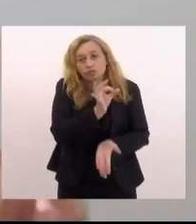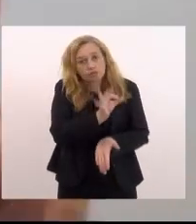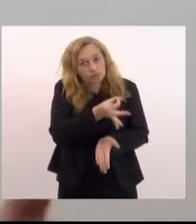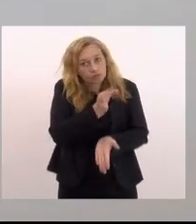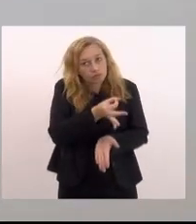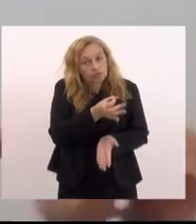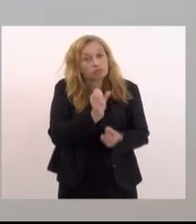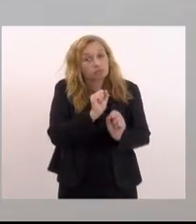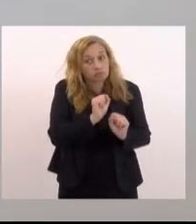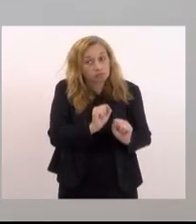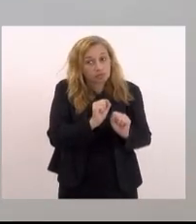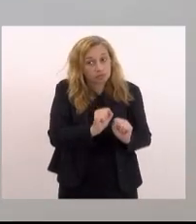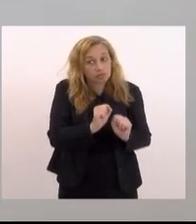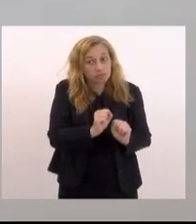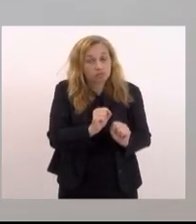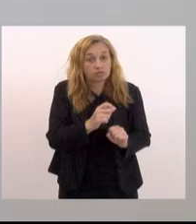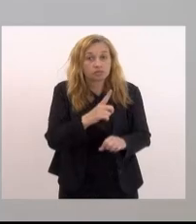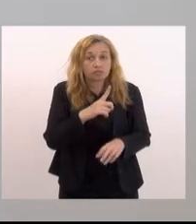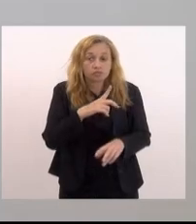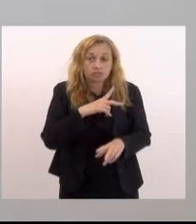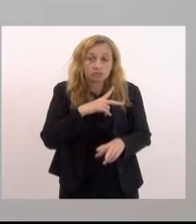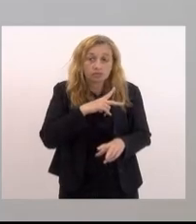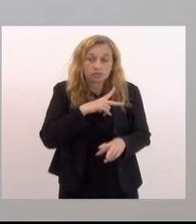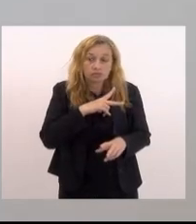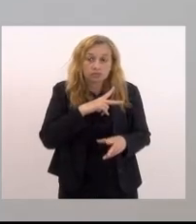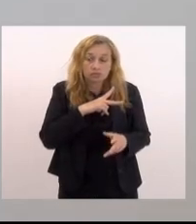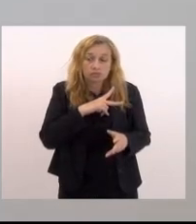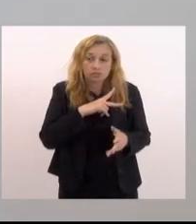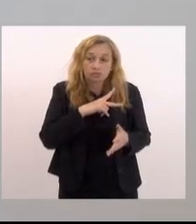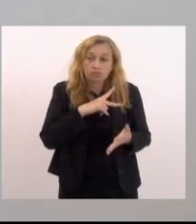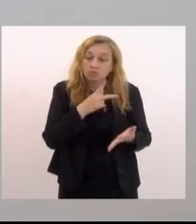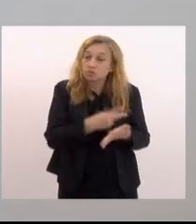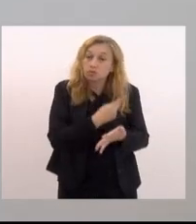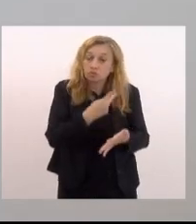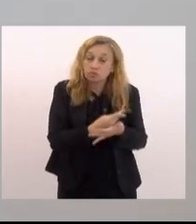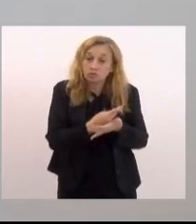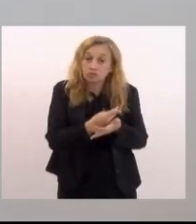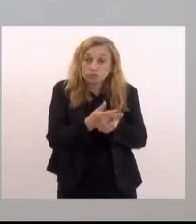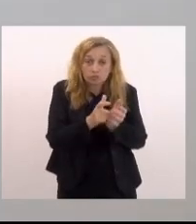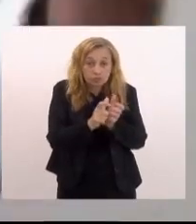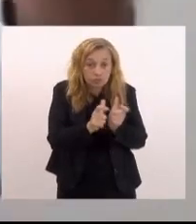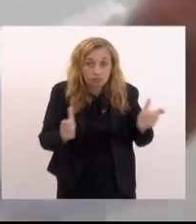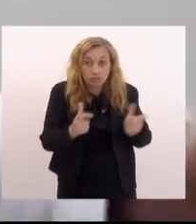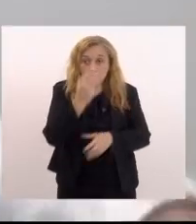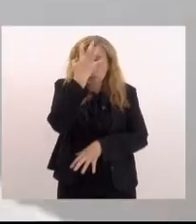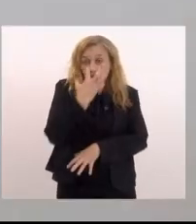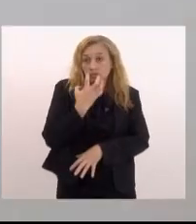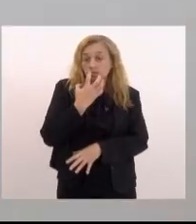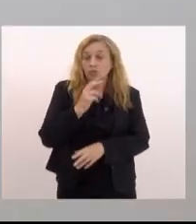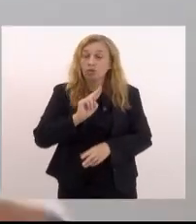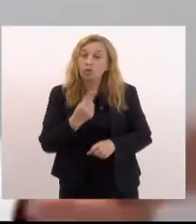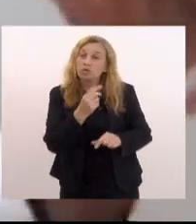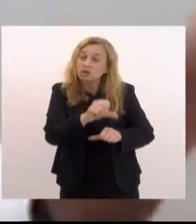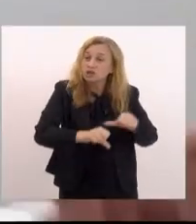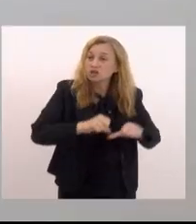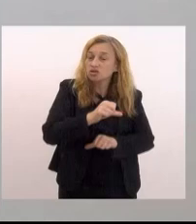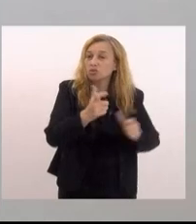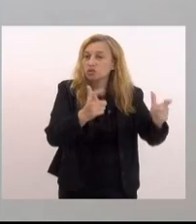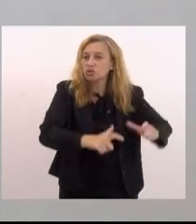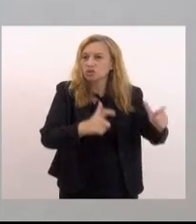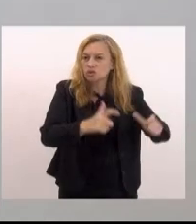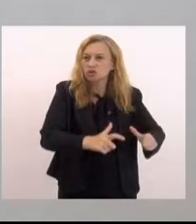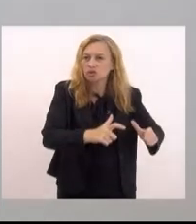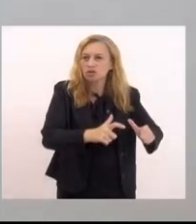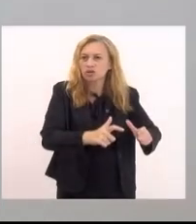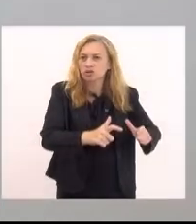poderá existir uma ocupação desordenada, aumentando naquela região ou transformando aquela região numa verdadeira